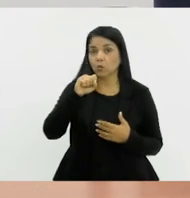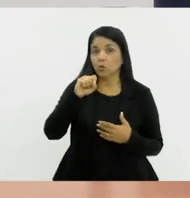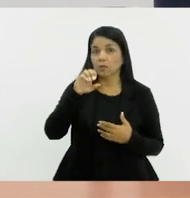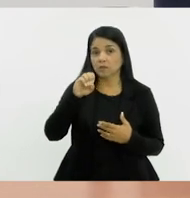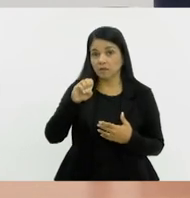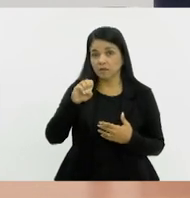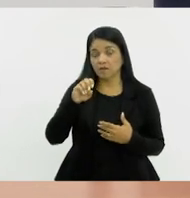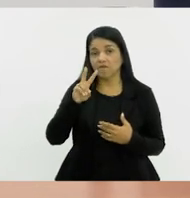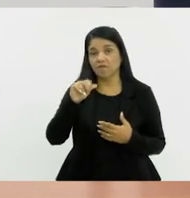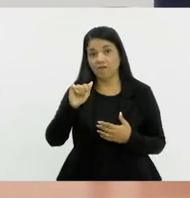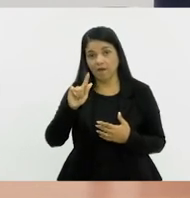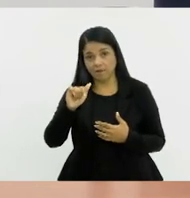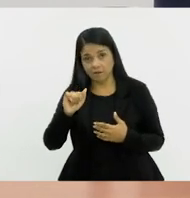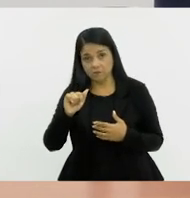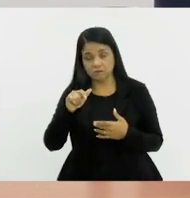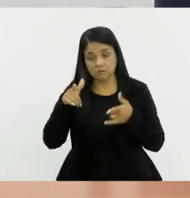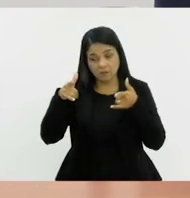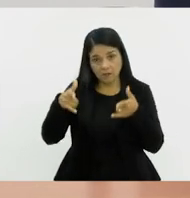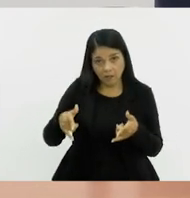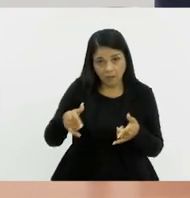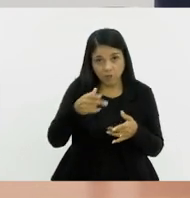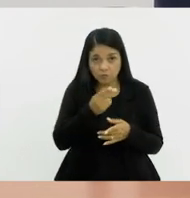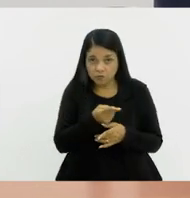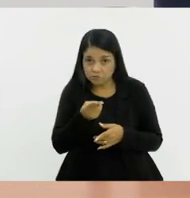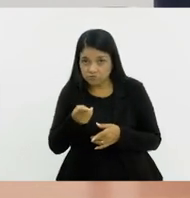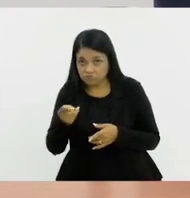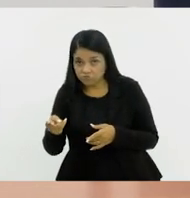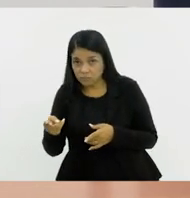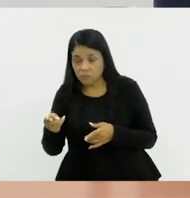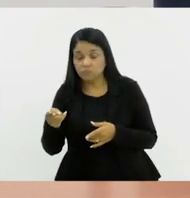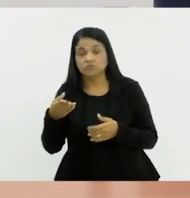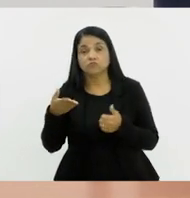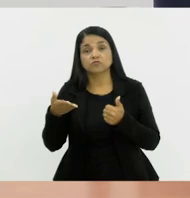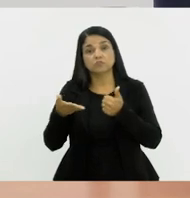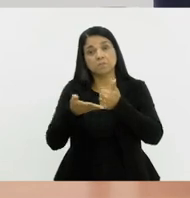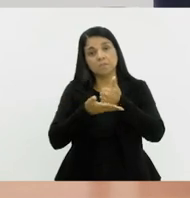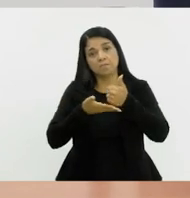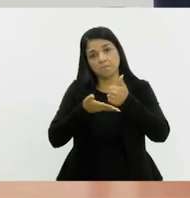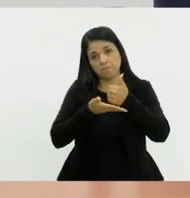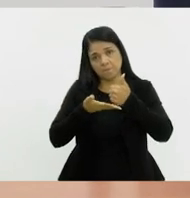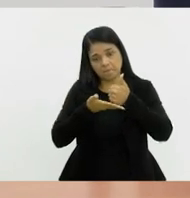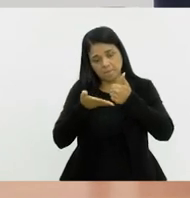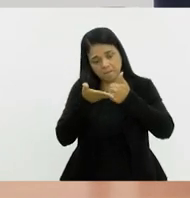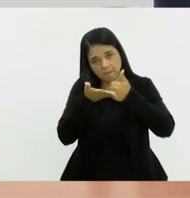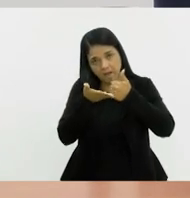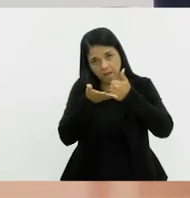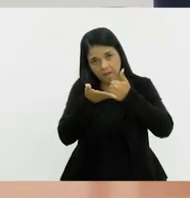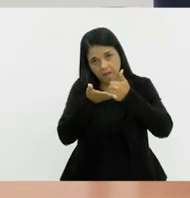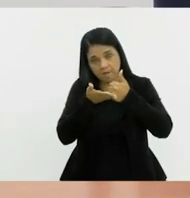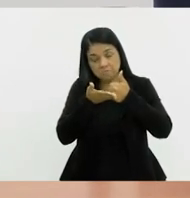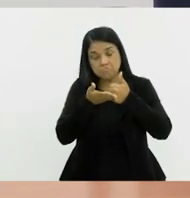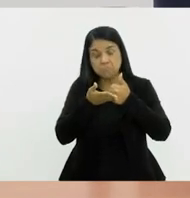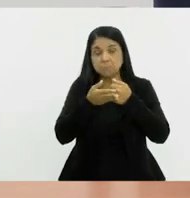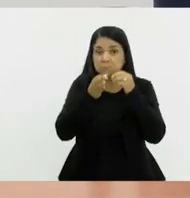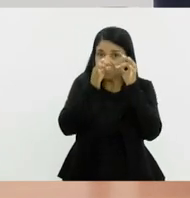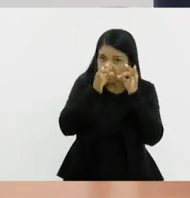são 80 leitos de internação hospitalar, de baixa complexidade, se é isso. Se for isso,